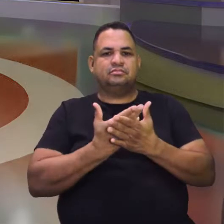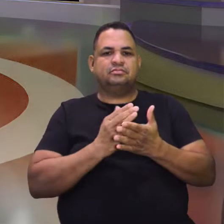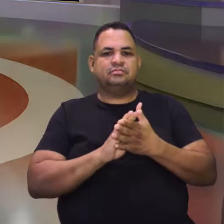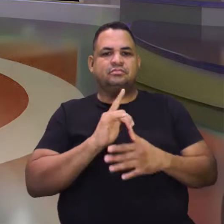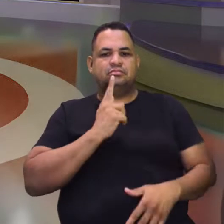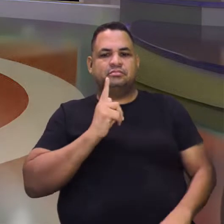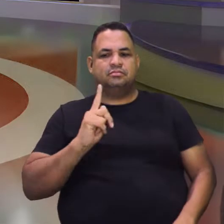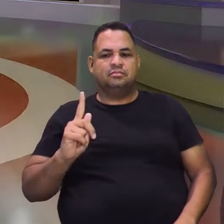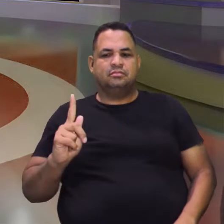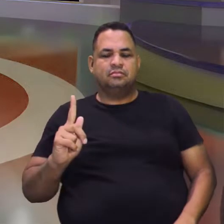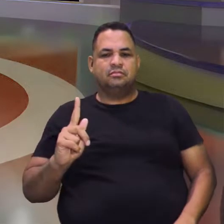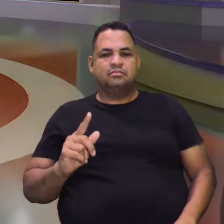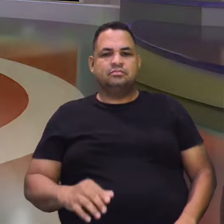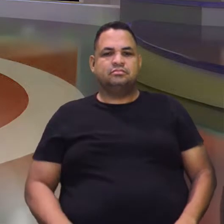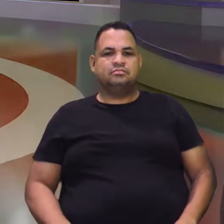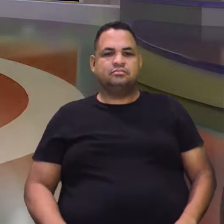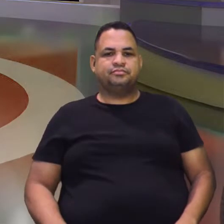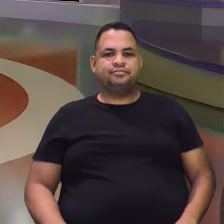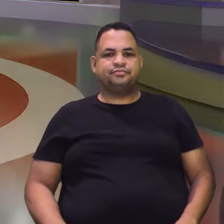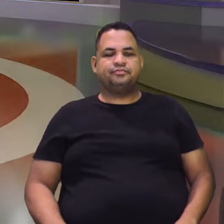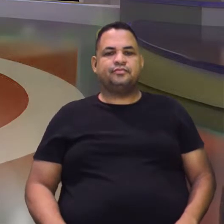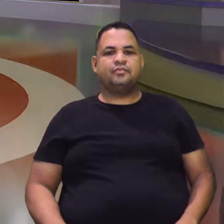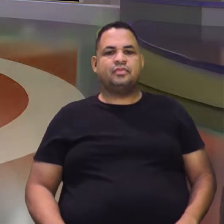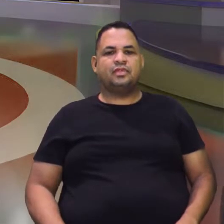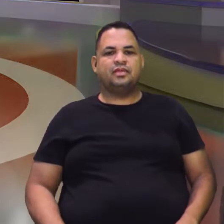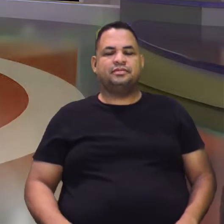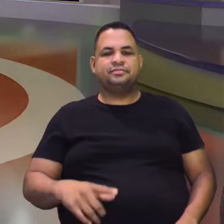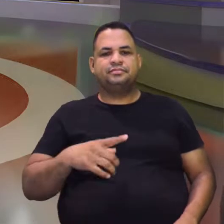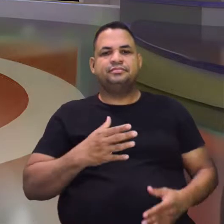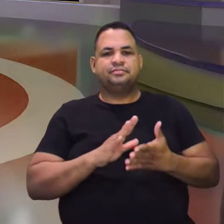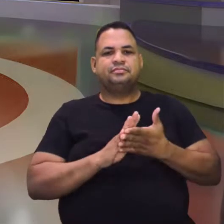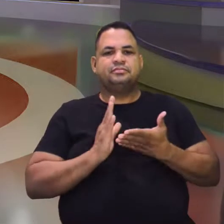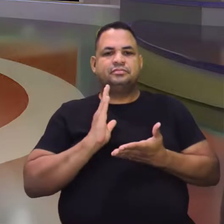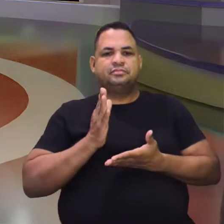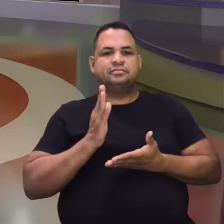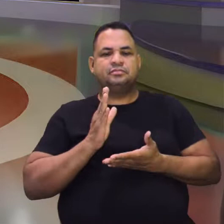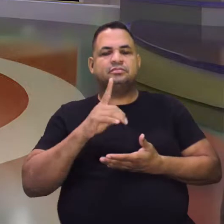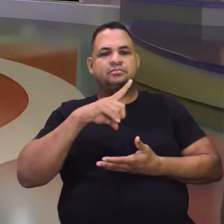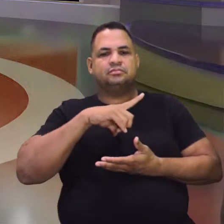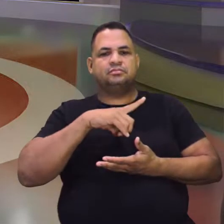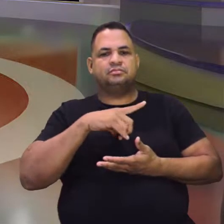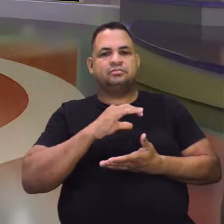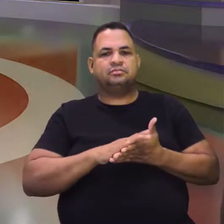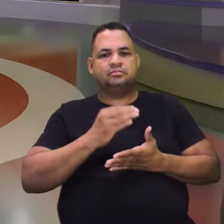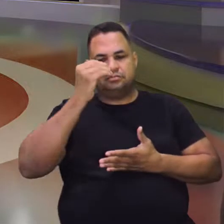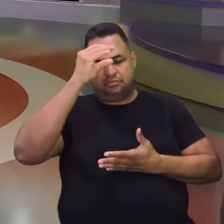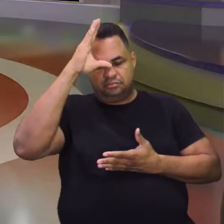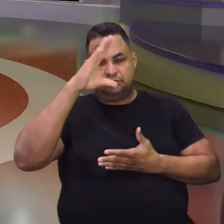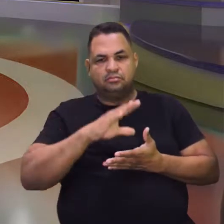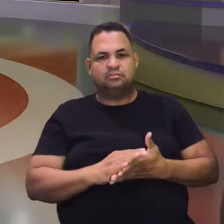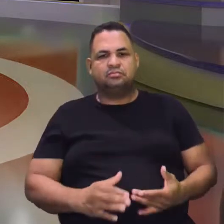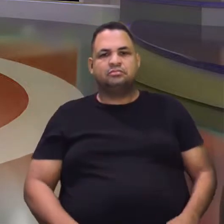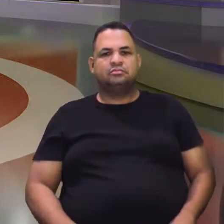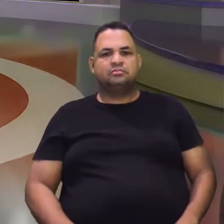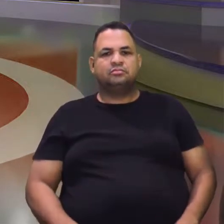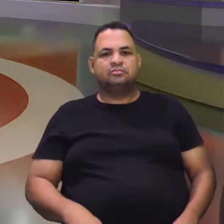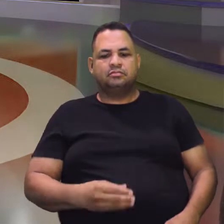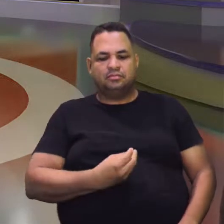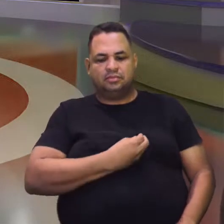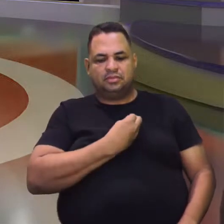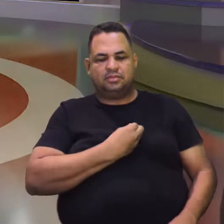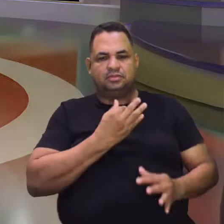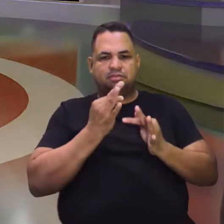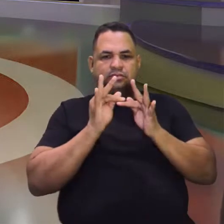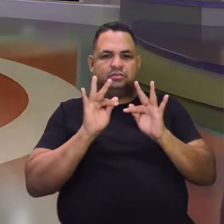hoje de gramática vai ser sobre o Simple Present. Tenho certeza que vocês já tiveram conhecimento de Simple Present, que é o